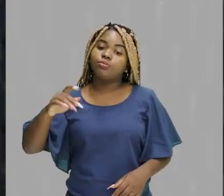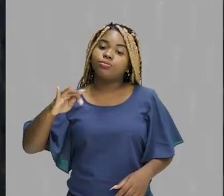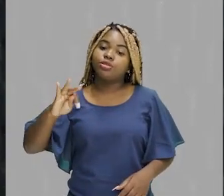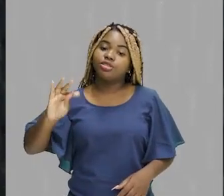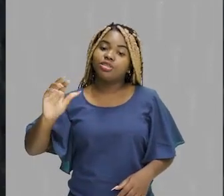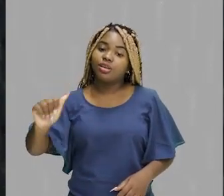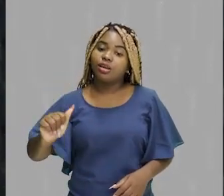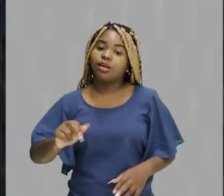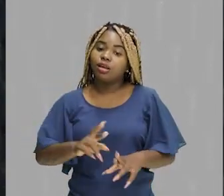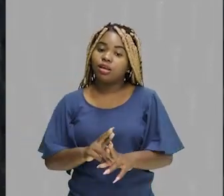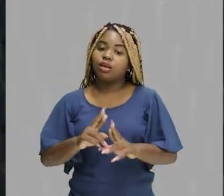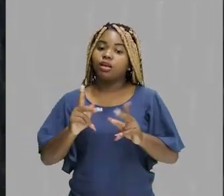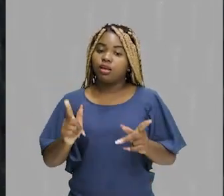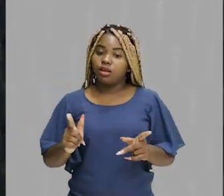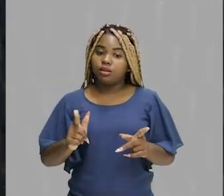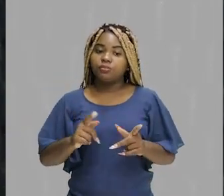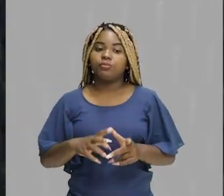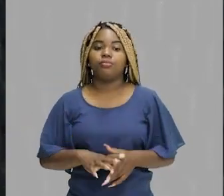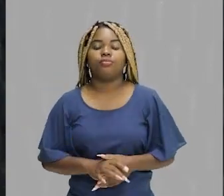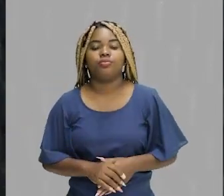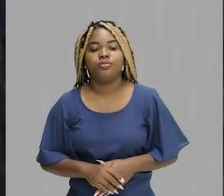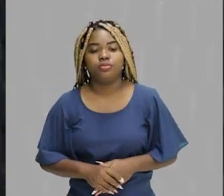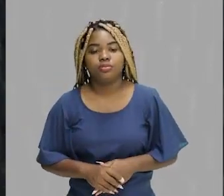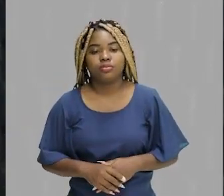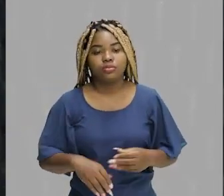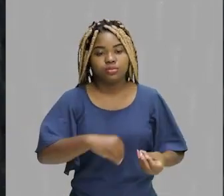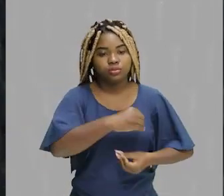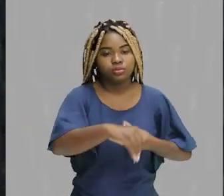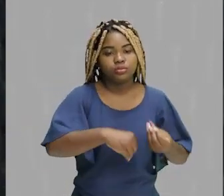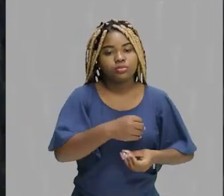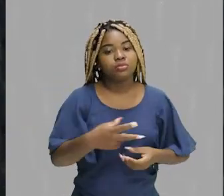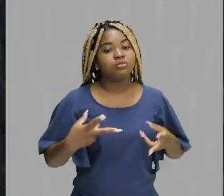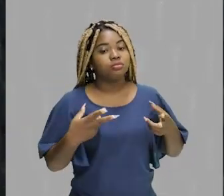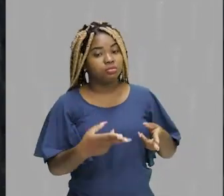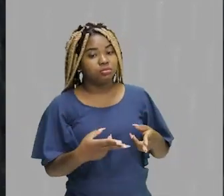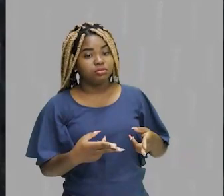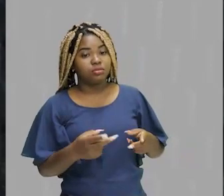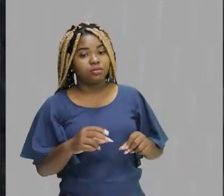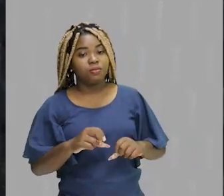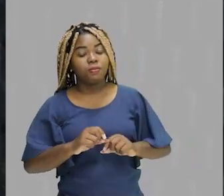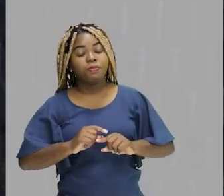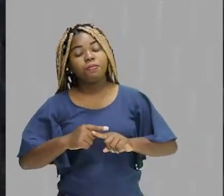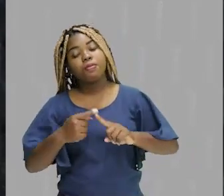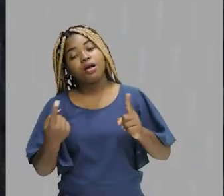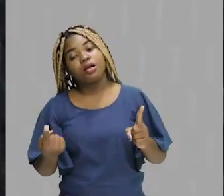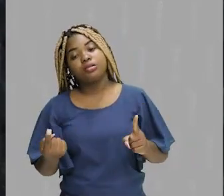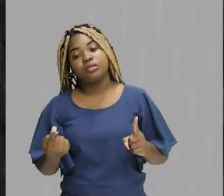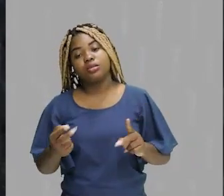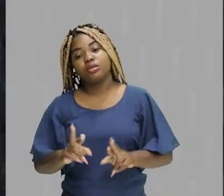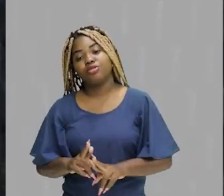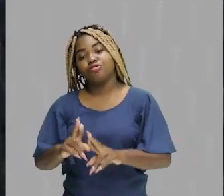isômeros ópticos. Então, são substâncias com a mesma fórmula molecular, mas com